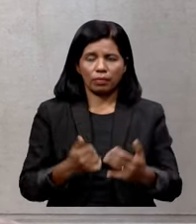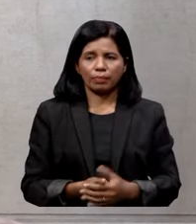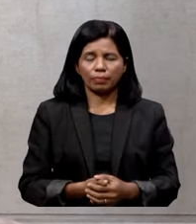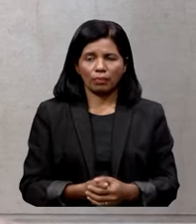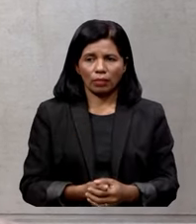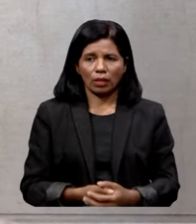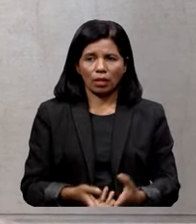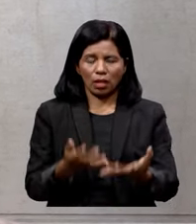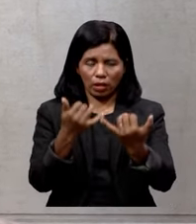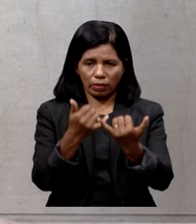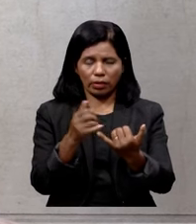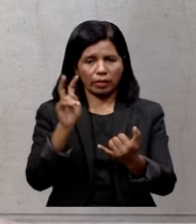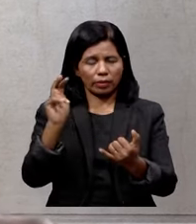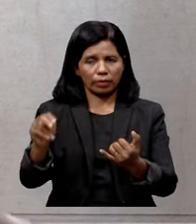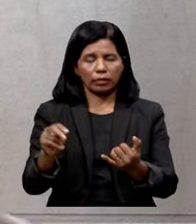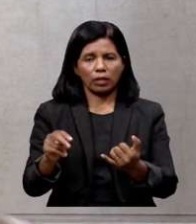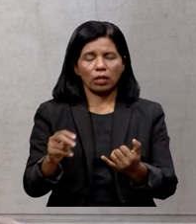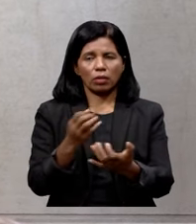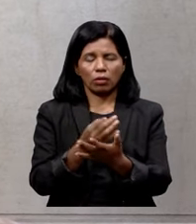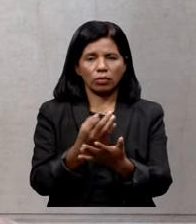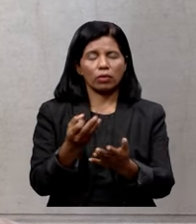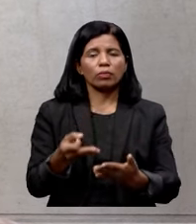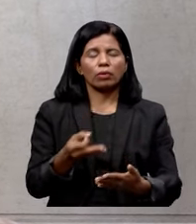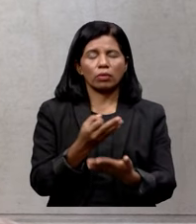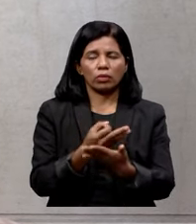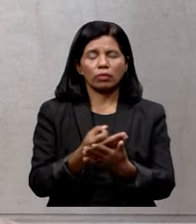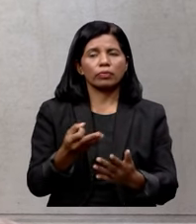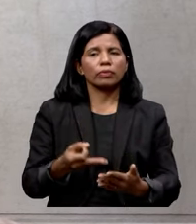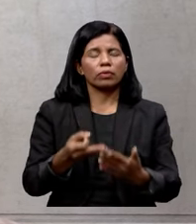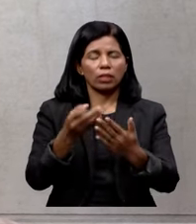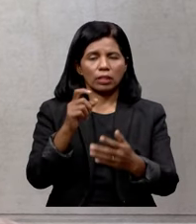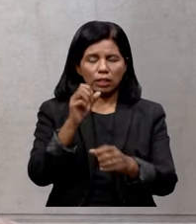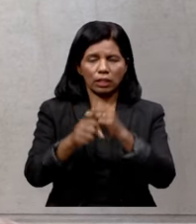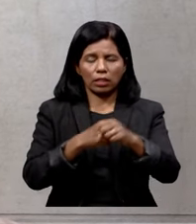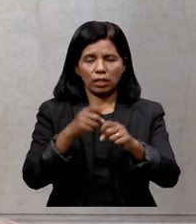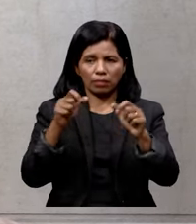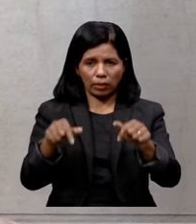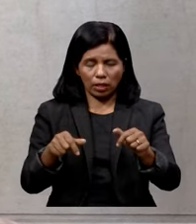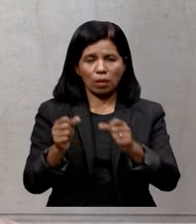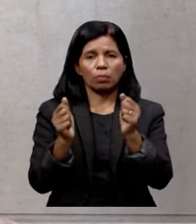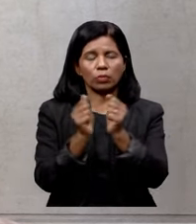Agora, ninia retorno, tina nidane, a moto 1.6